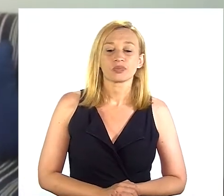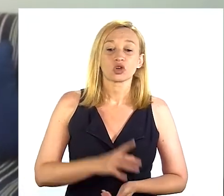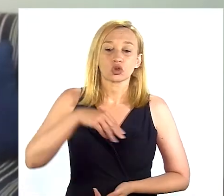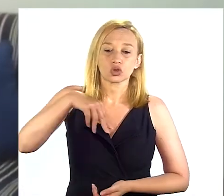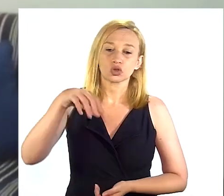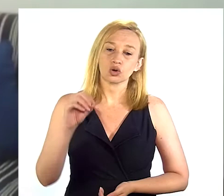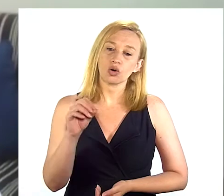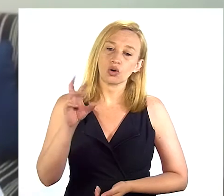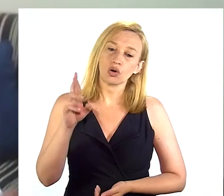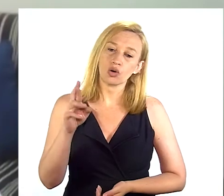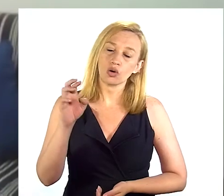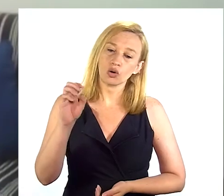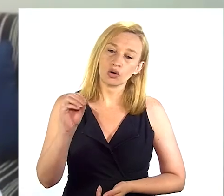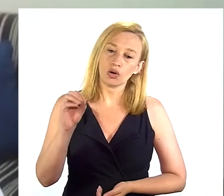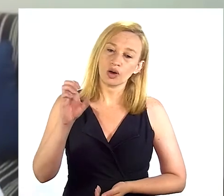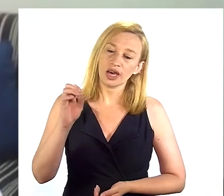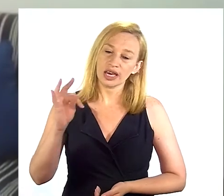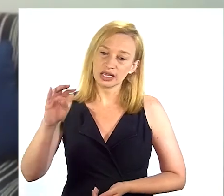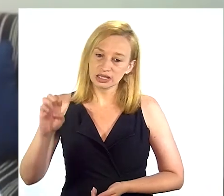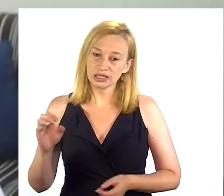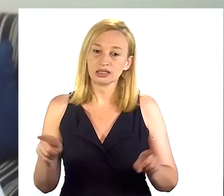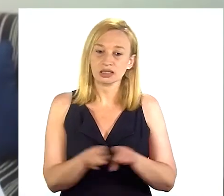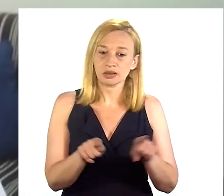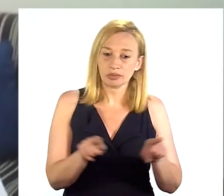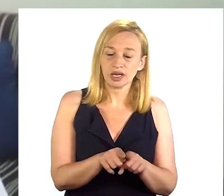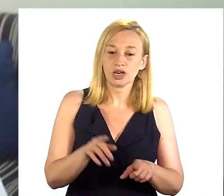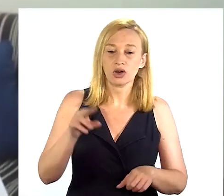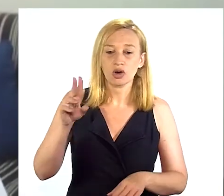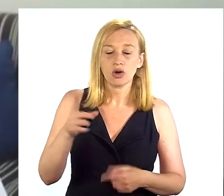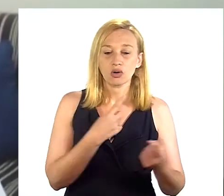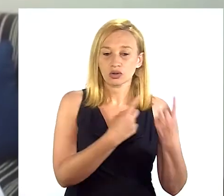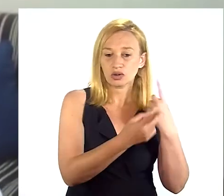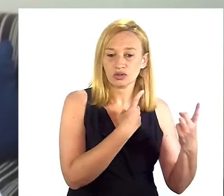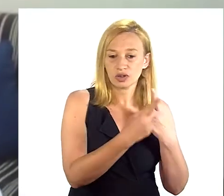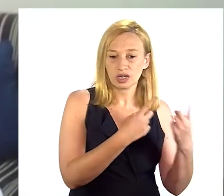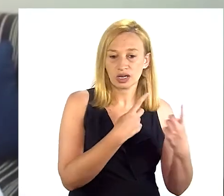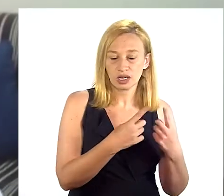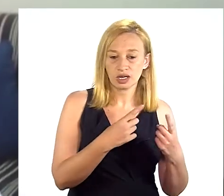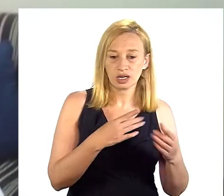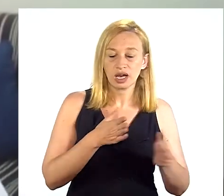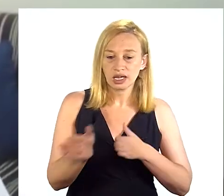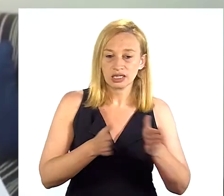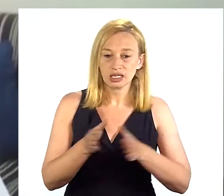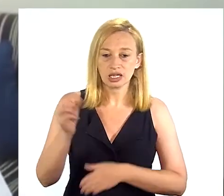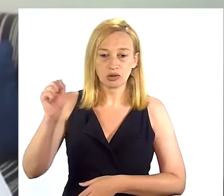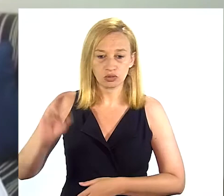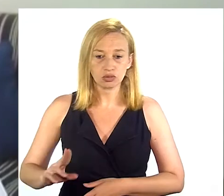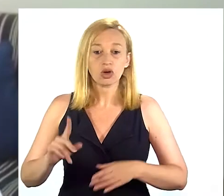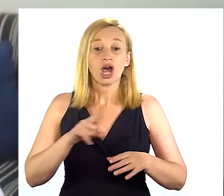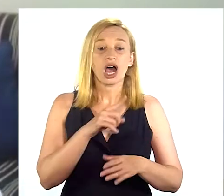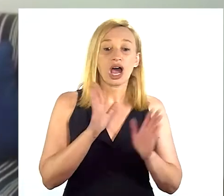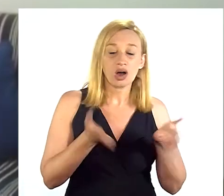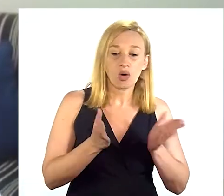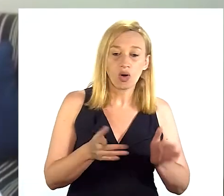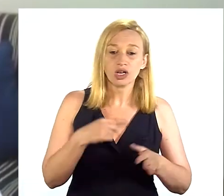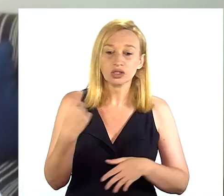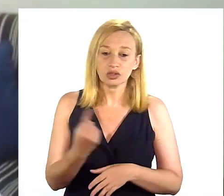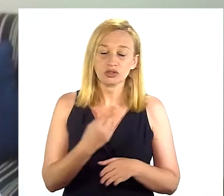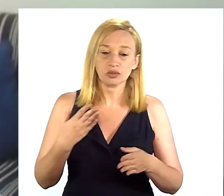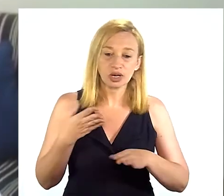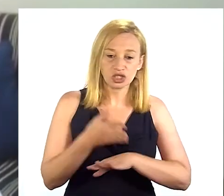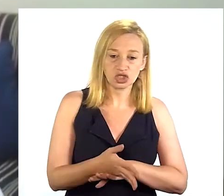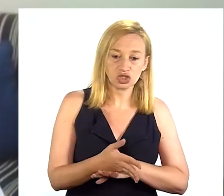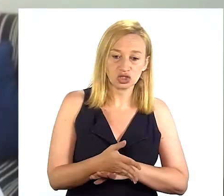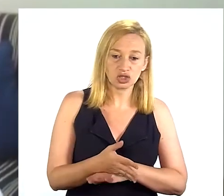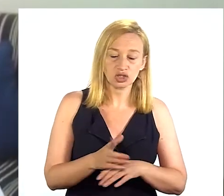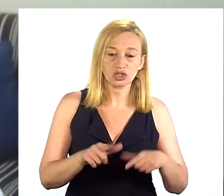públicas, né? Várias. O lote noroeste e a rodovia de acesso ao Pôr do Sul. Então, agora, nós vamos